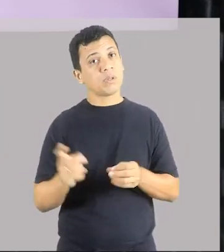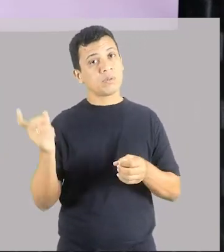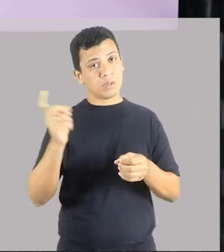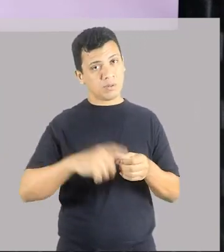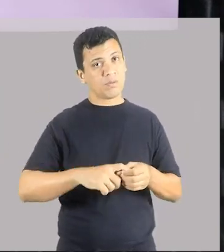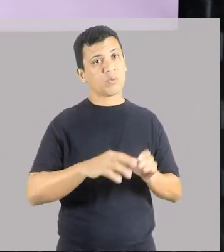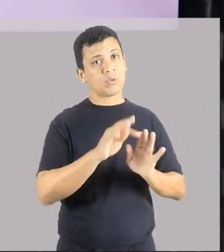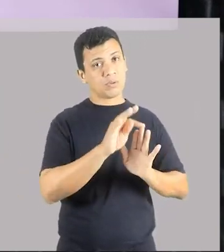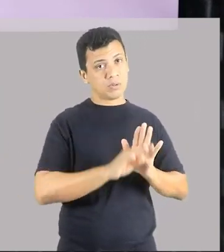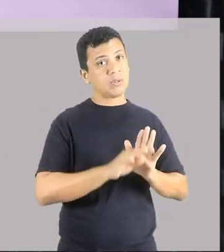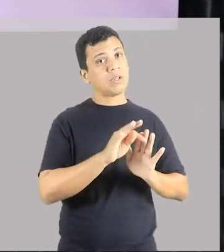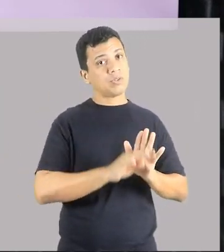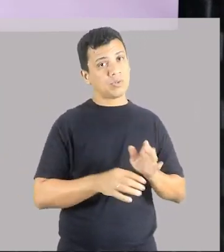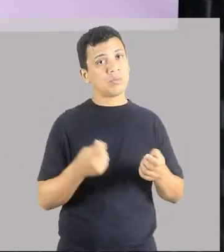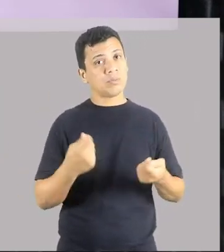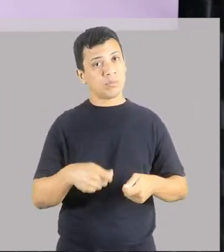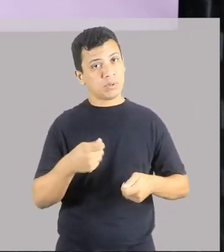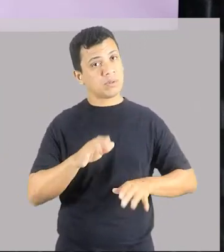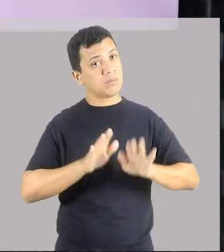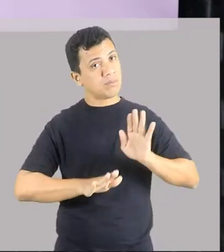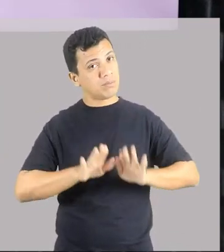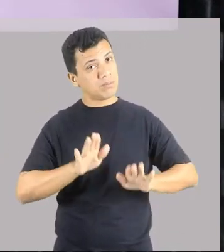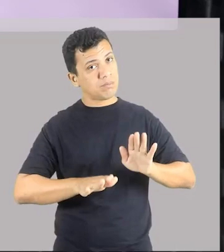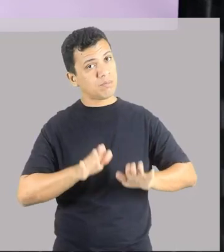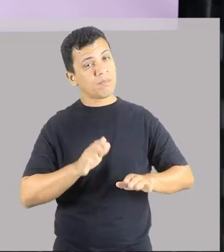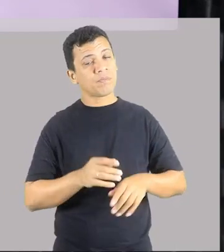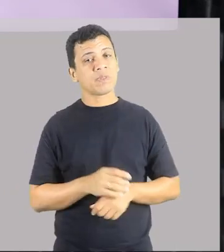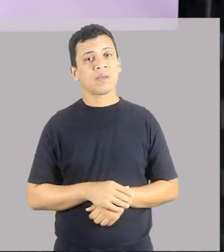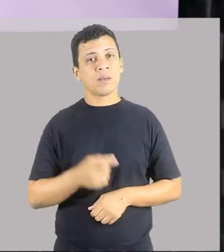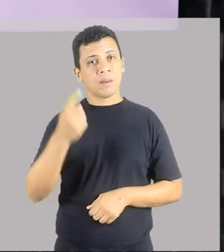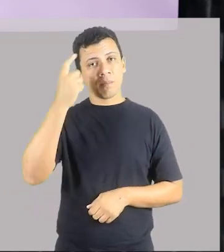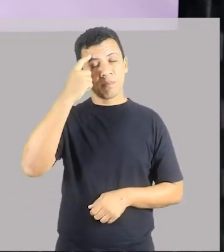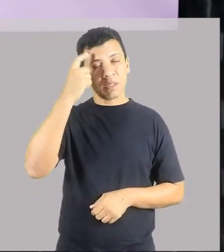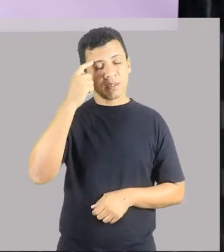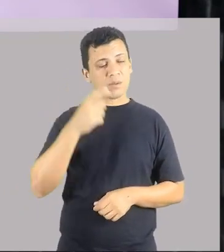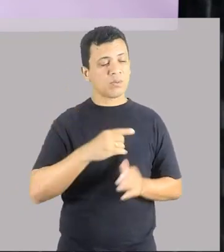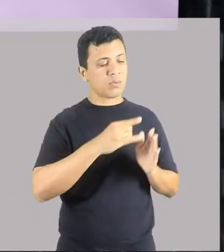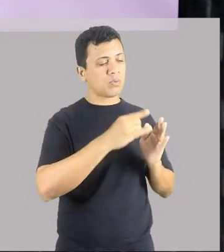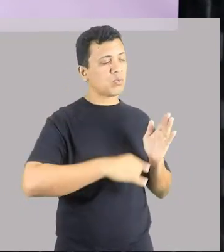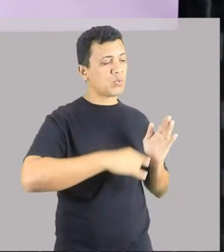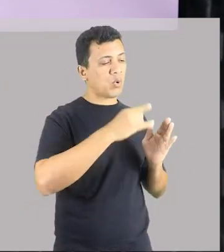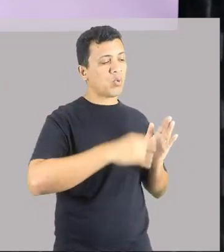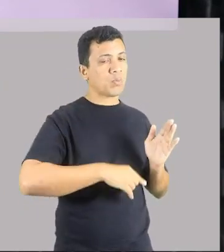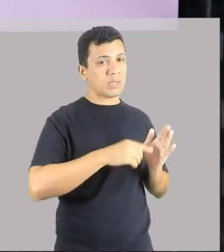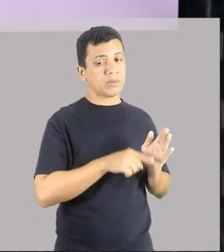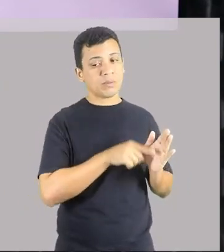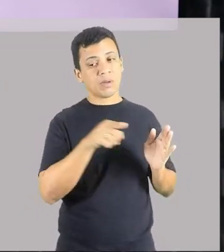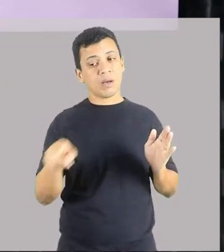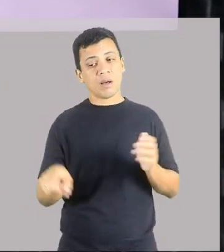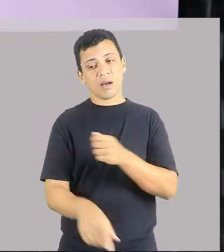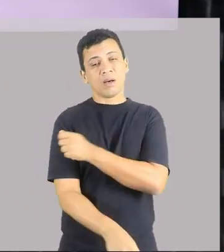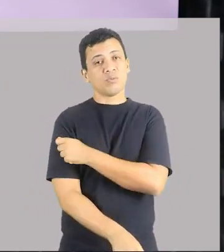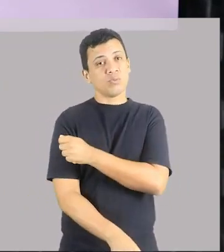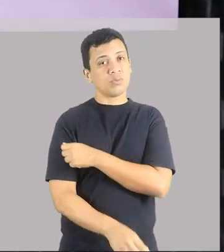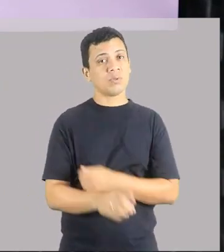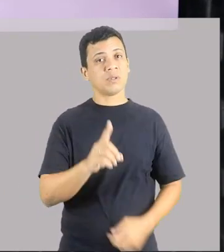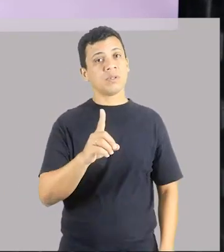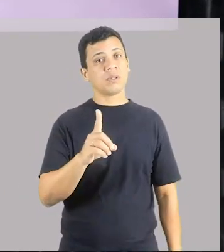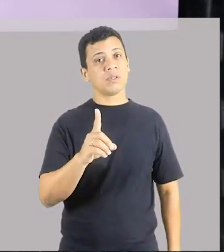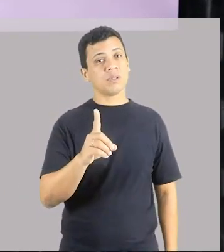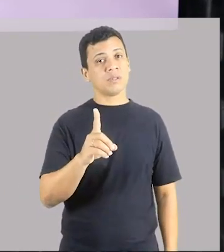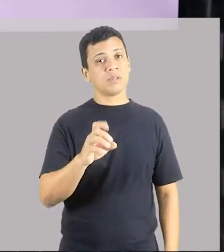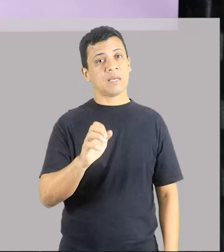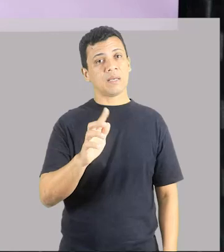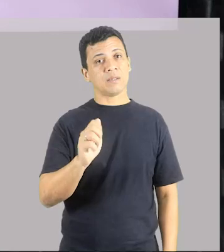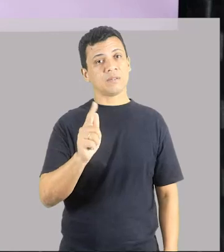certo eh o o a Eh vamos supor o Ofício delegado aos alunos delegado quer dizer dado